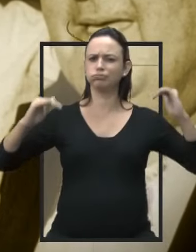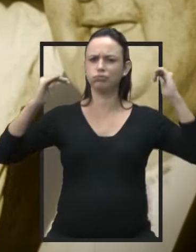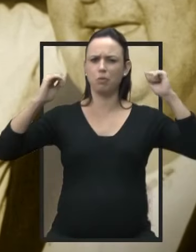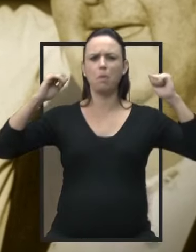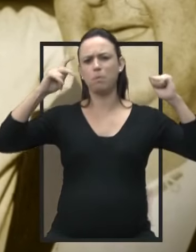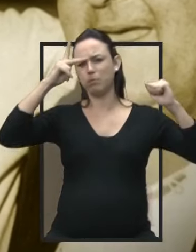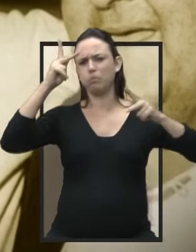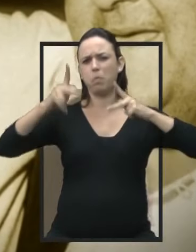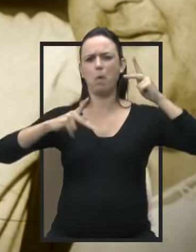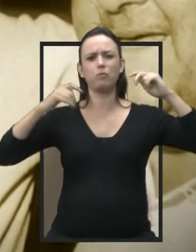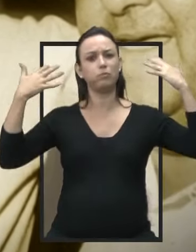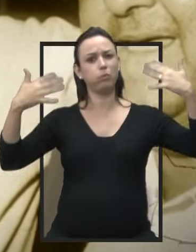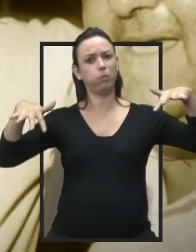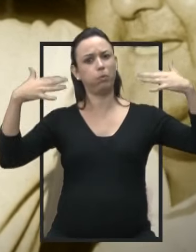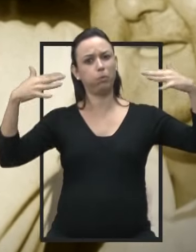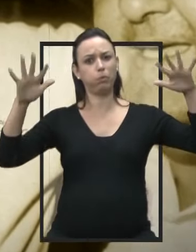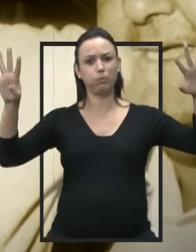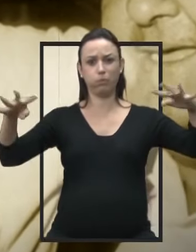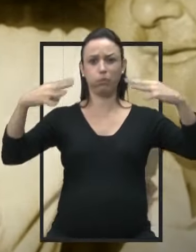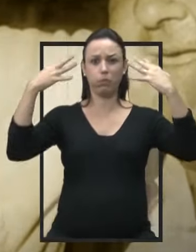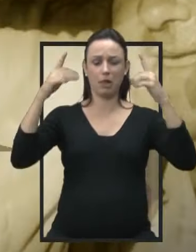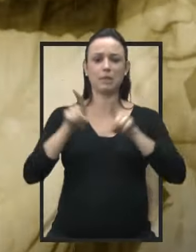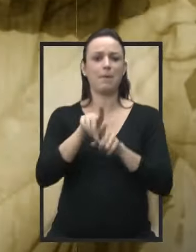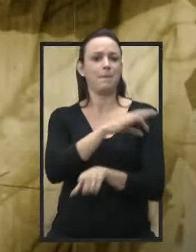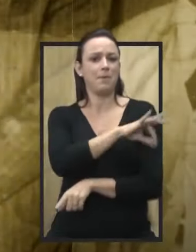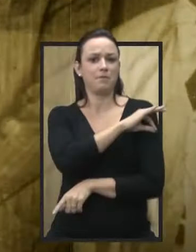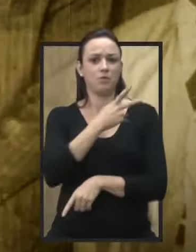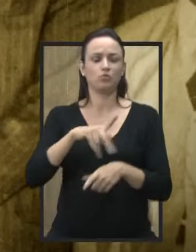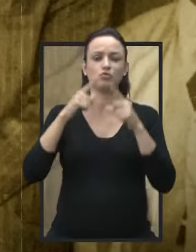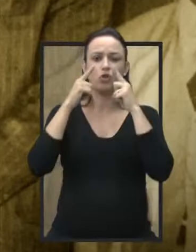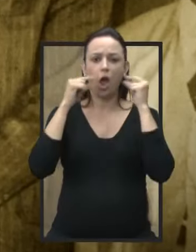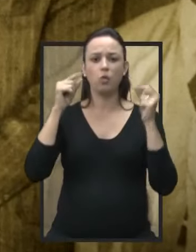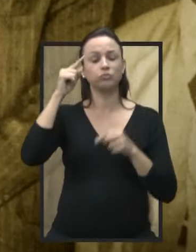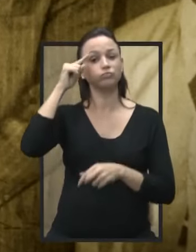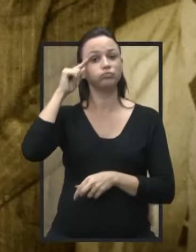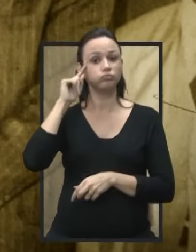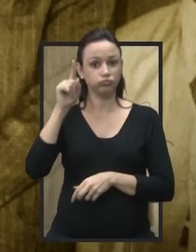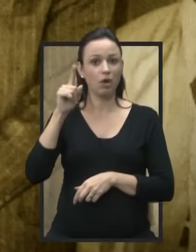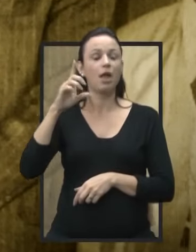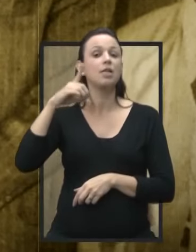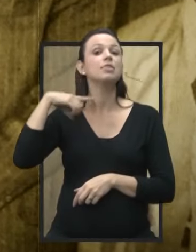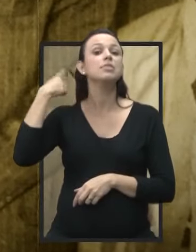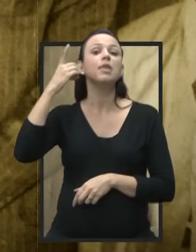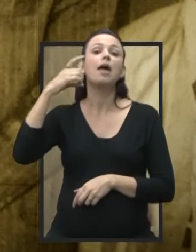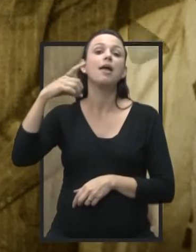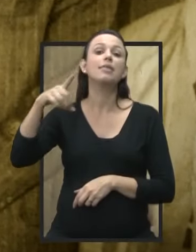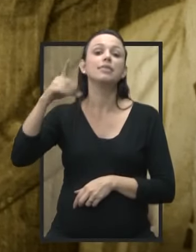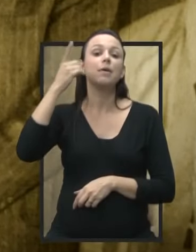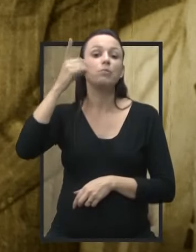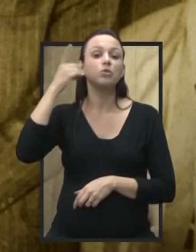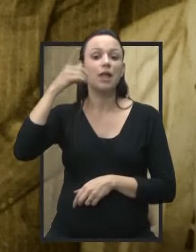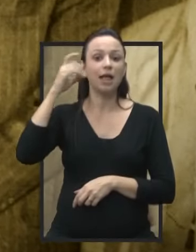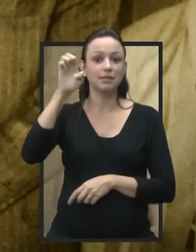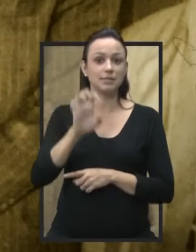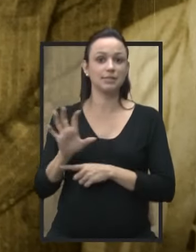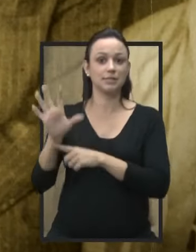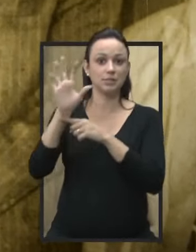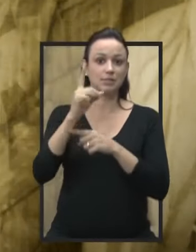sua popularidade e ainda como prefeito de Jaú, Zezinho Magalhães foi eleito deputado estadual com